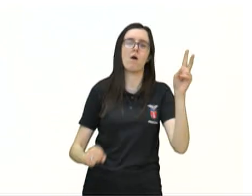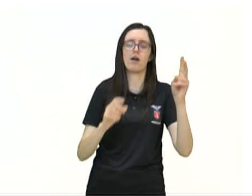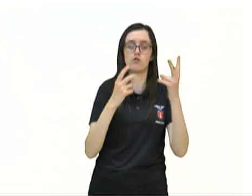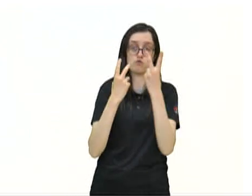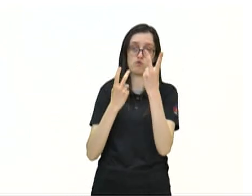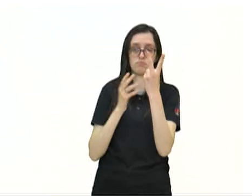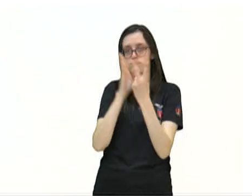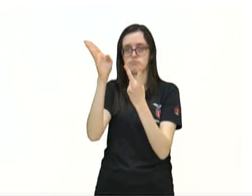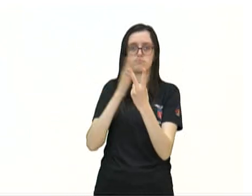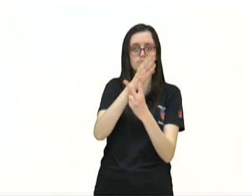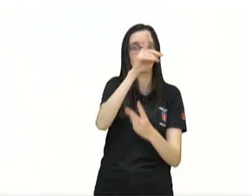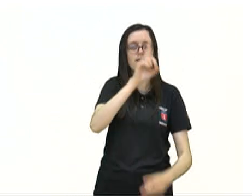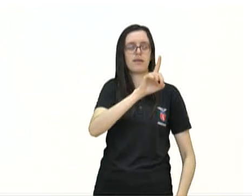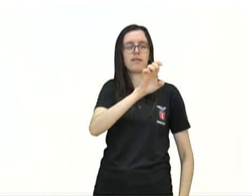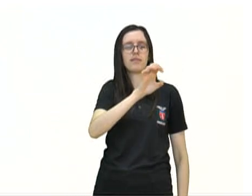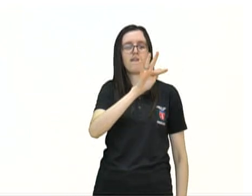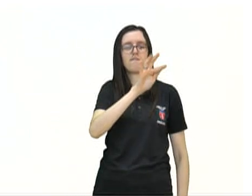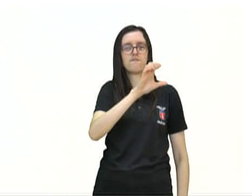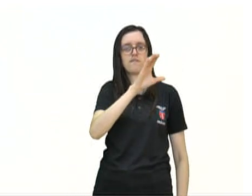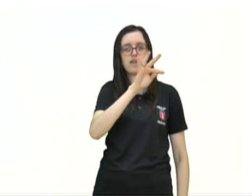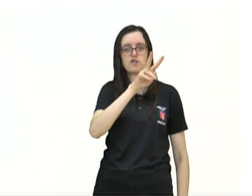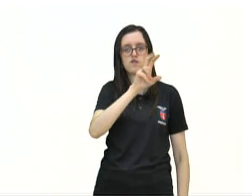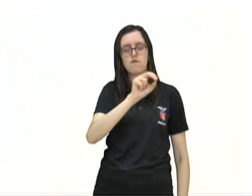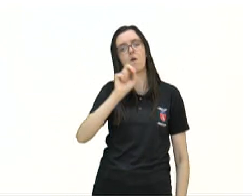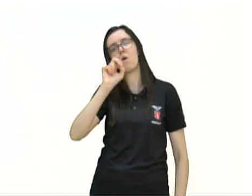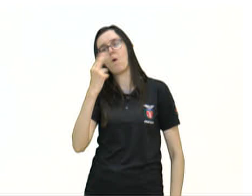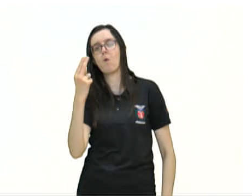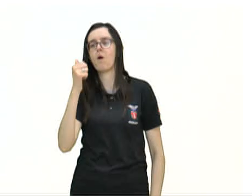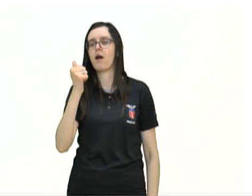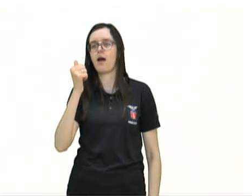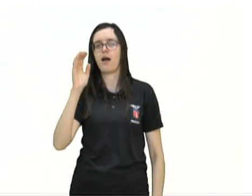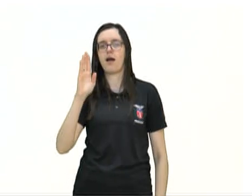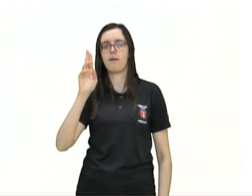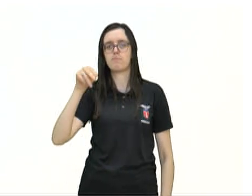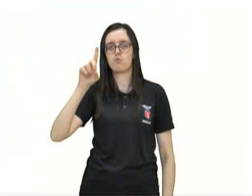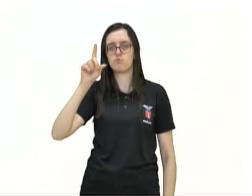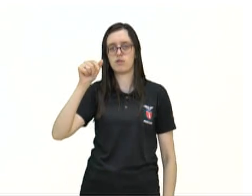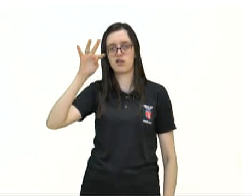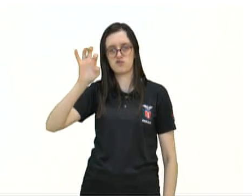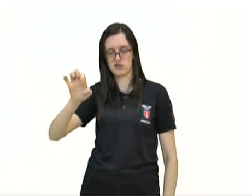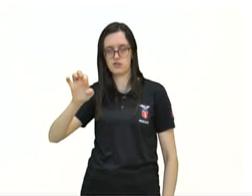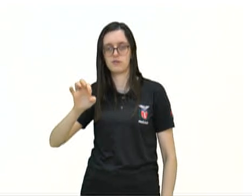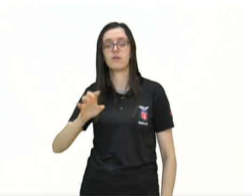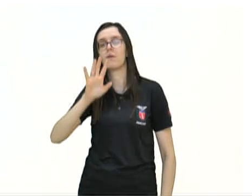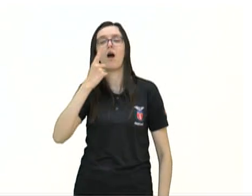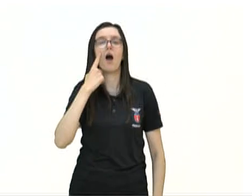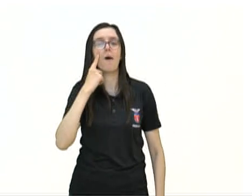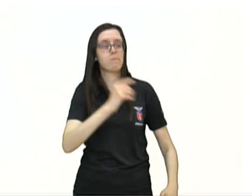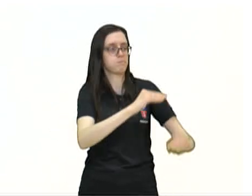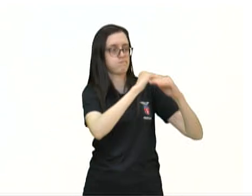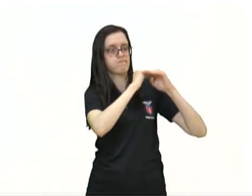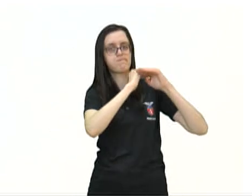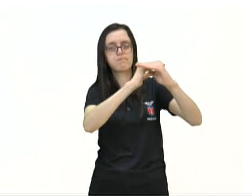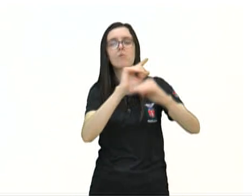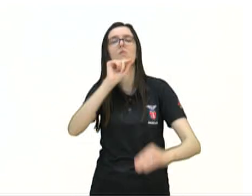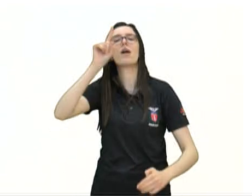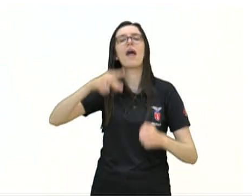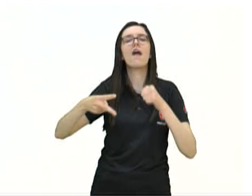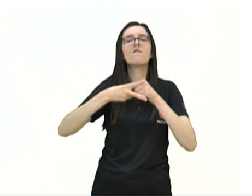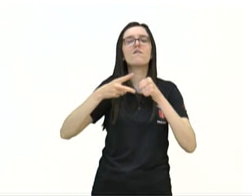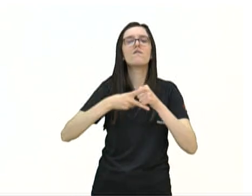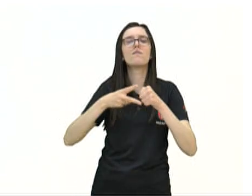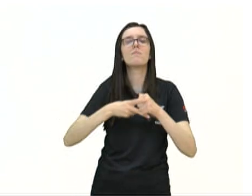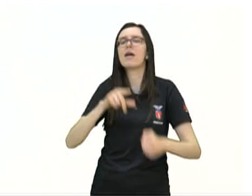ou abundante. Mas o que é cada uma dessas coisas? Vamos dar uma olhadinha? Olha só. Regulares são os verbos que